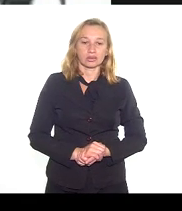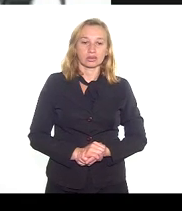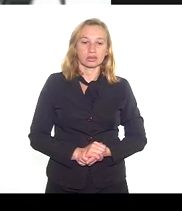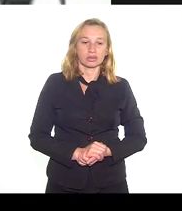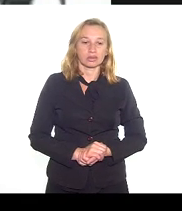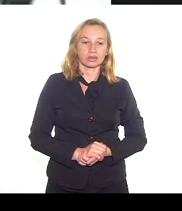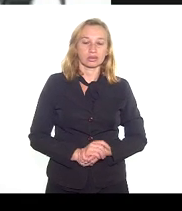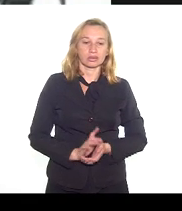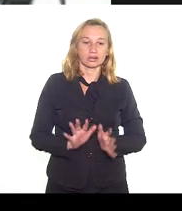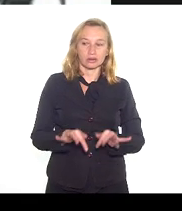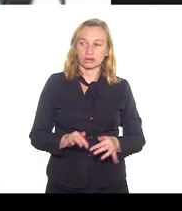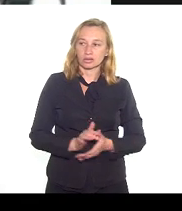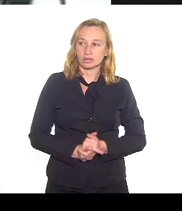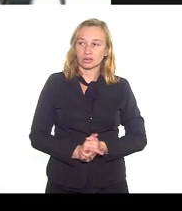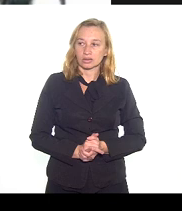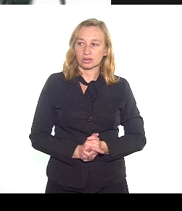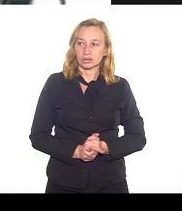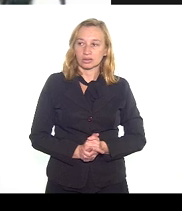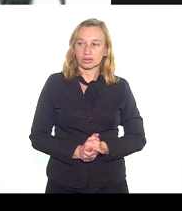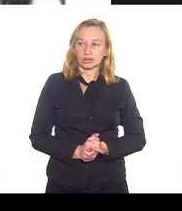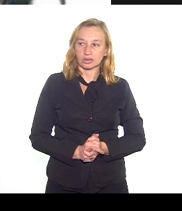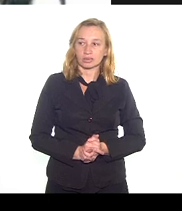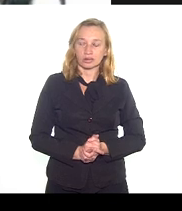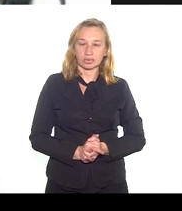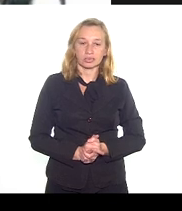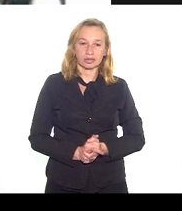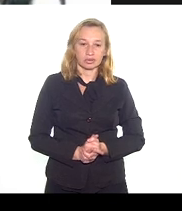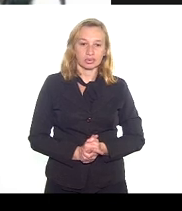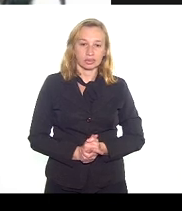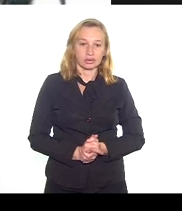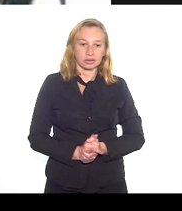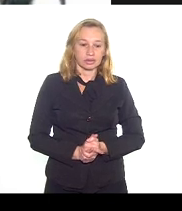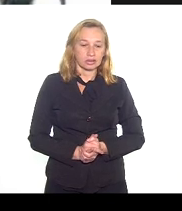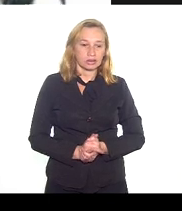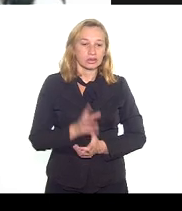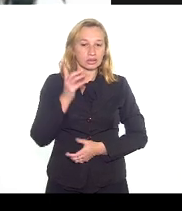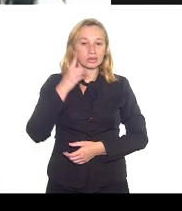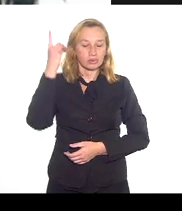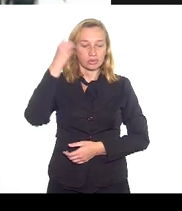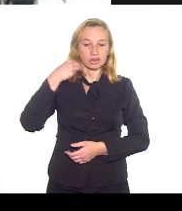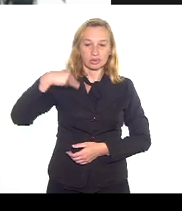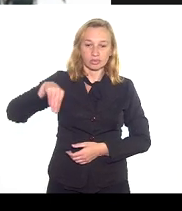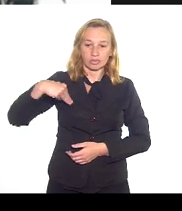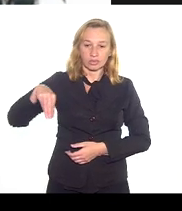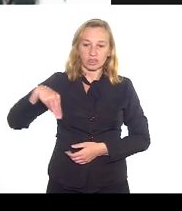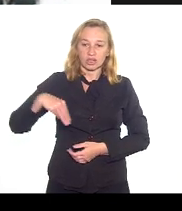final. Questão de ordem, na verdade. Desculpa. Ok, já, já. Deputado Carlos Mink.